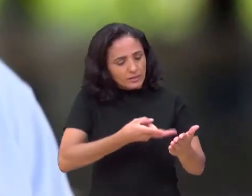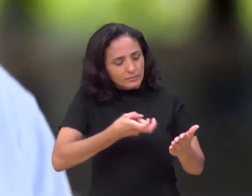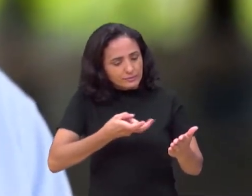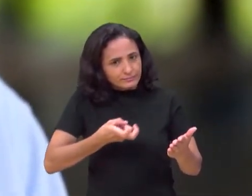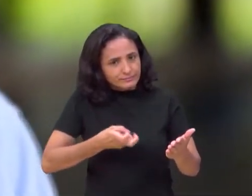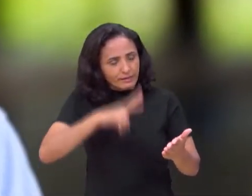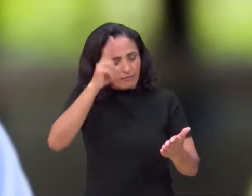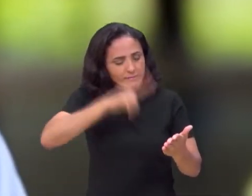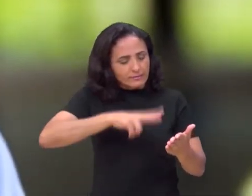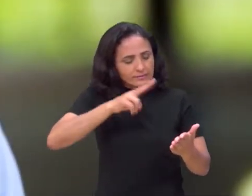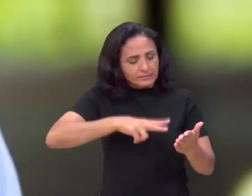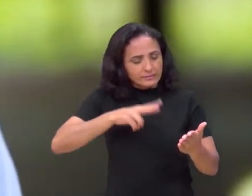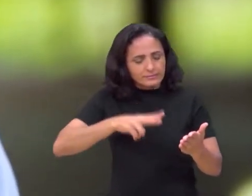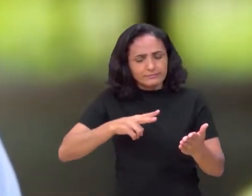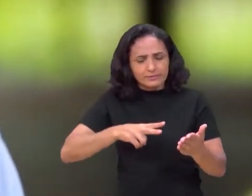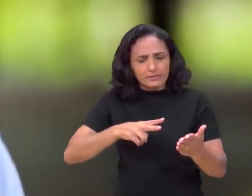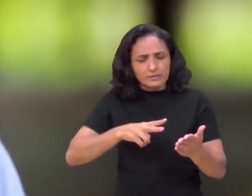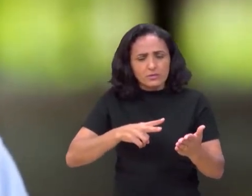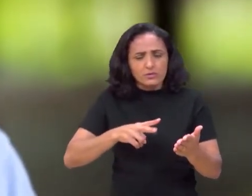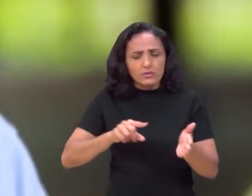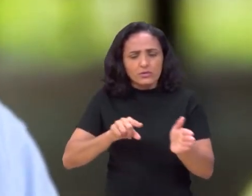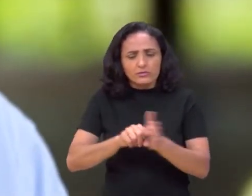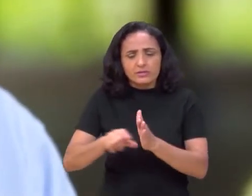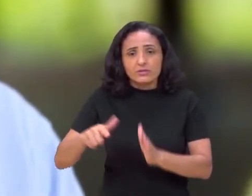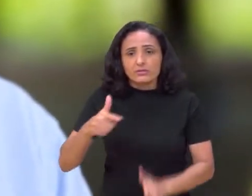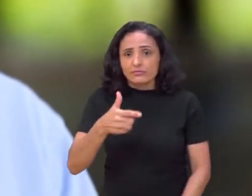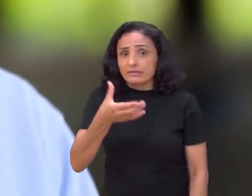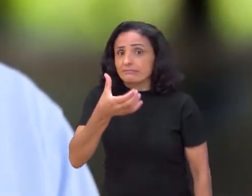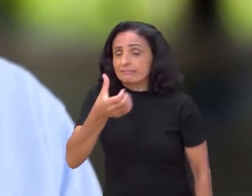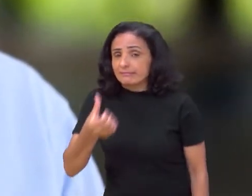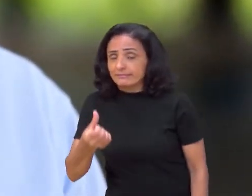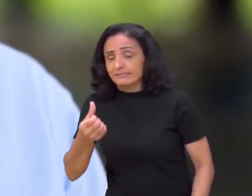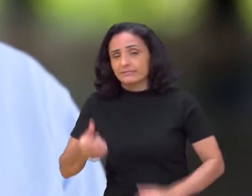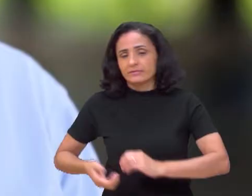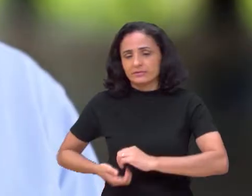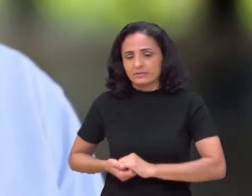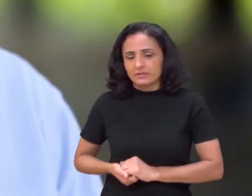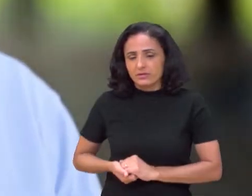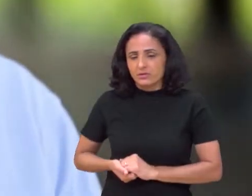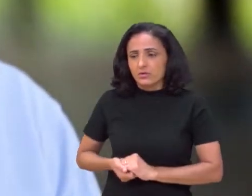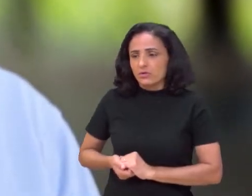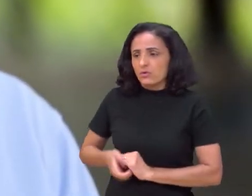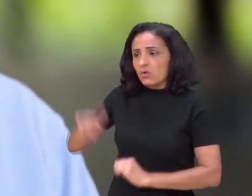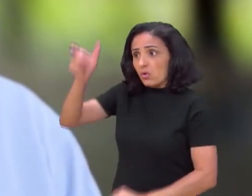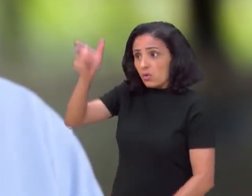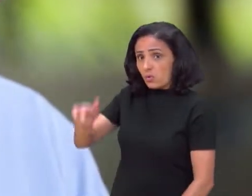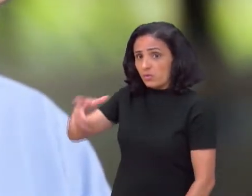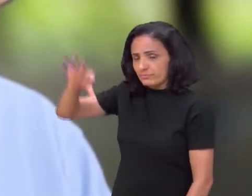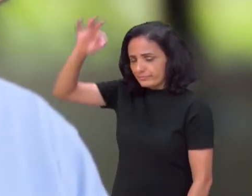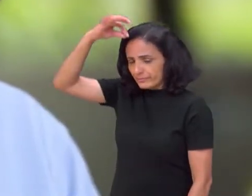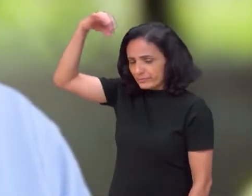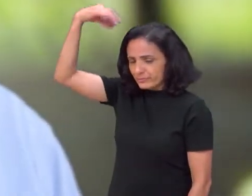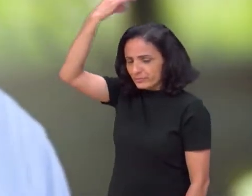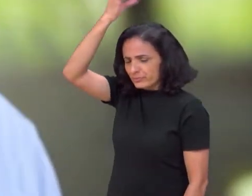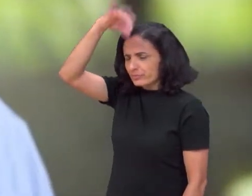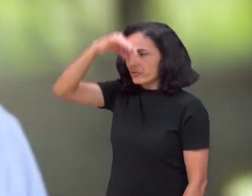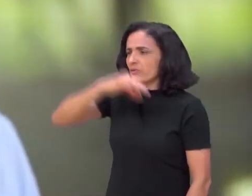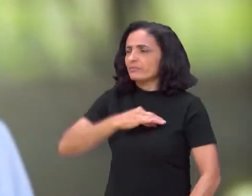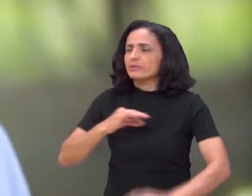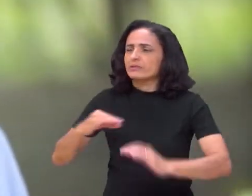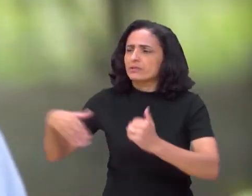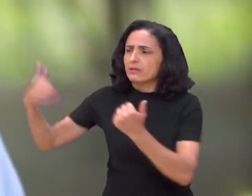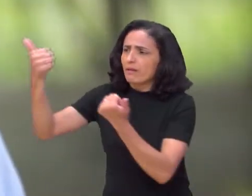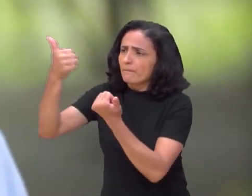que acabamos de ler, versículo número 23, diz de que Ele intercede por nós. É Ele